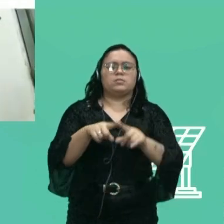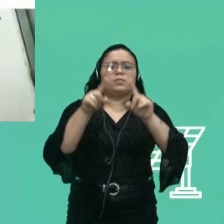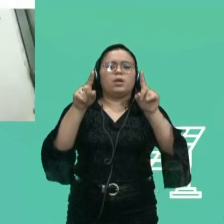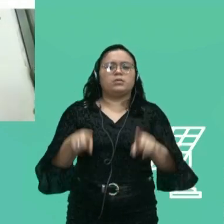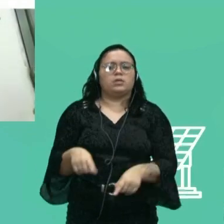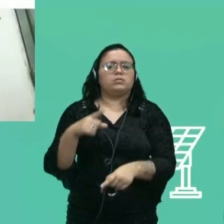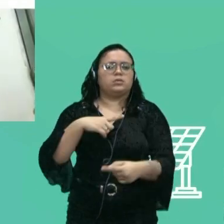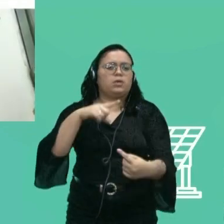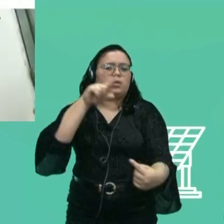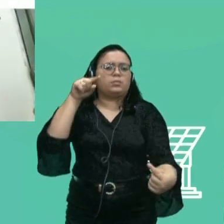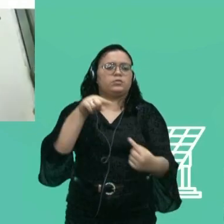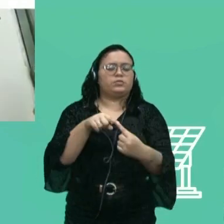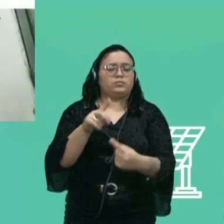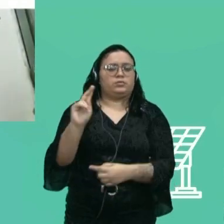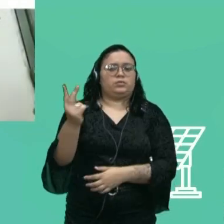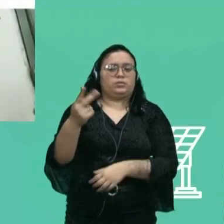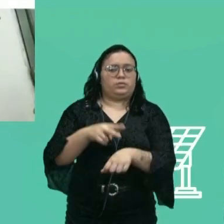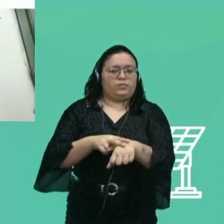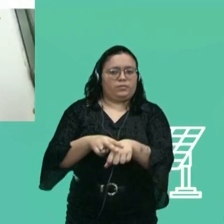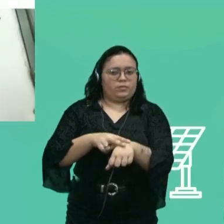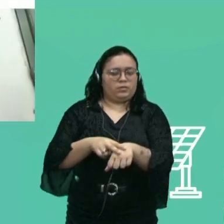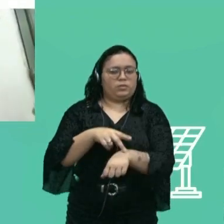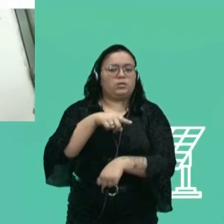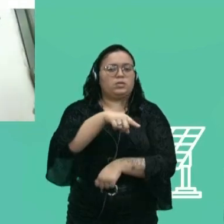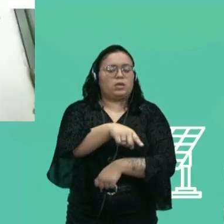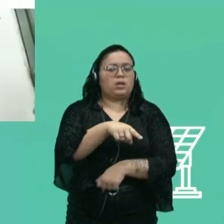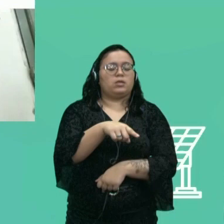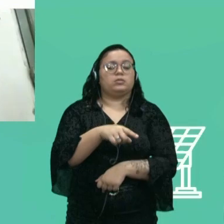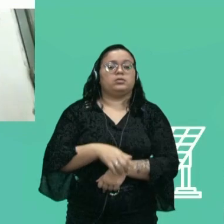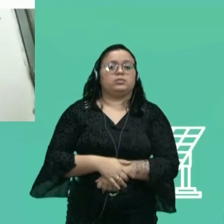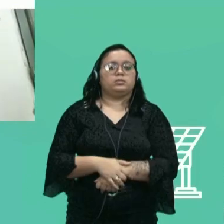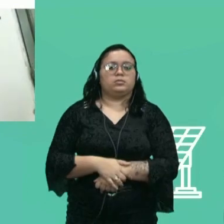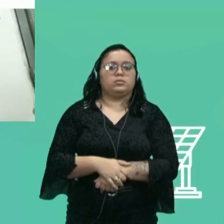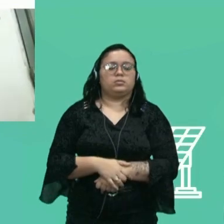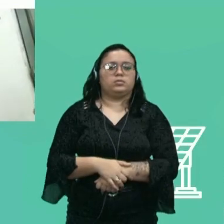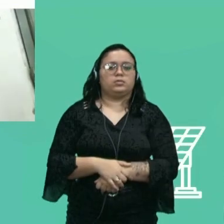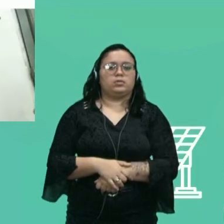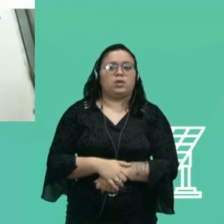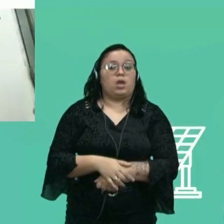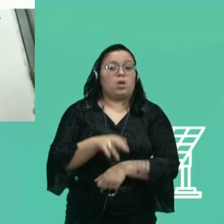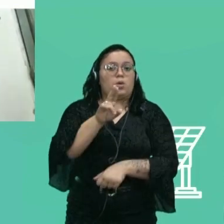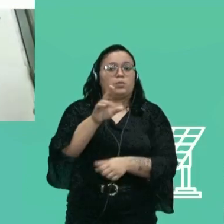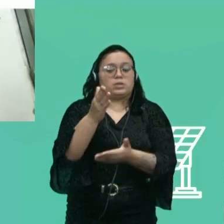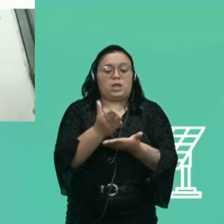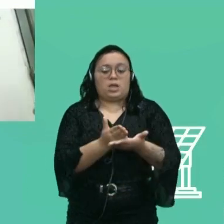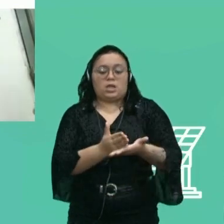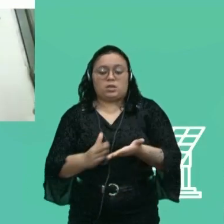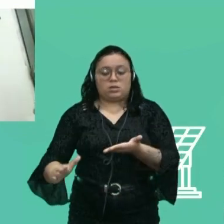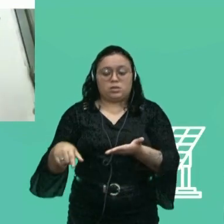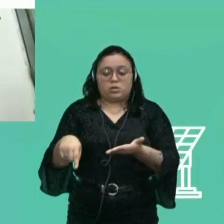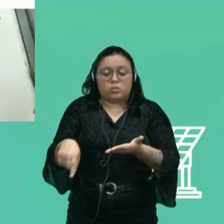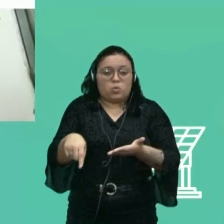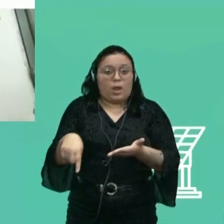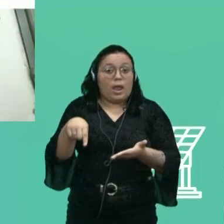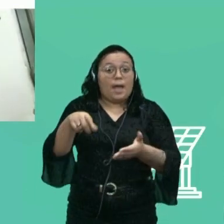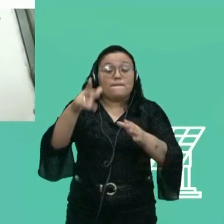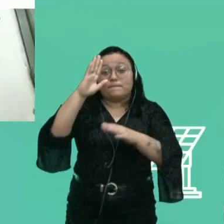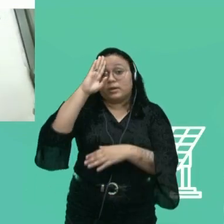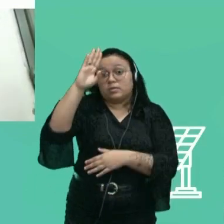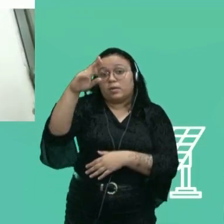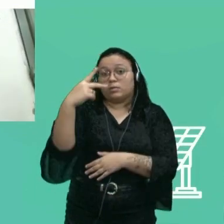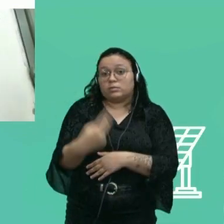de hidrogênio verde via digestão anaeróbica a partir do aproveitamento da biomassa residual presente na cidade de Fortaleza e ou na sua